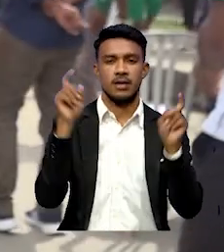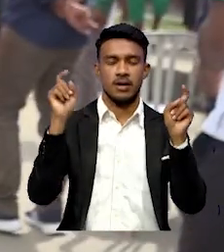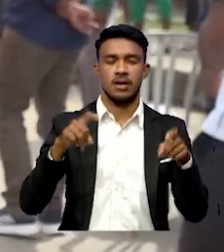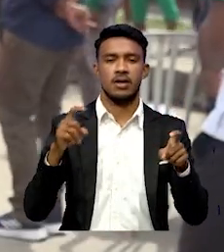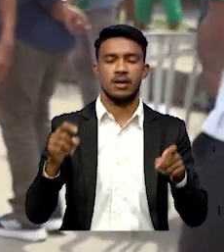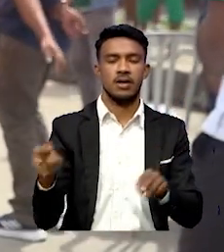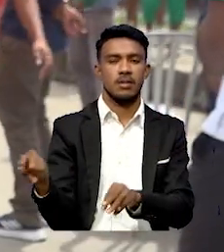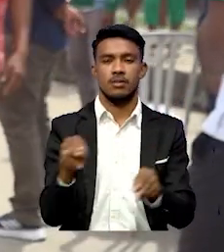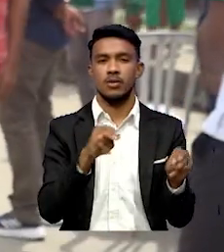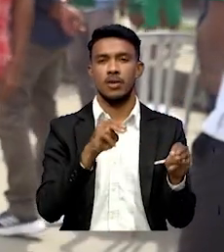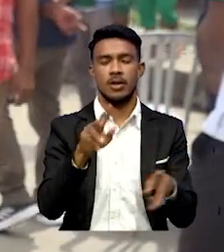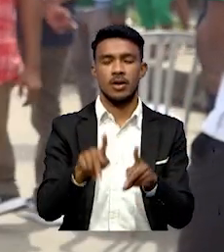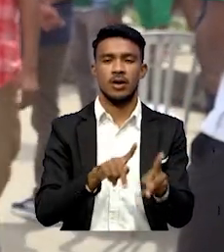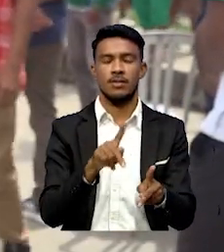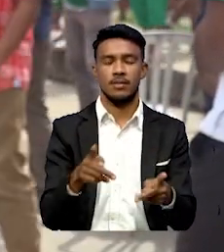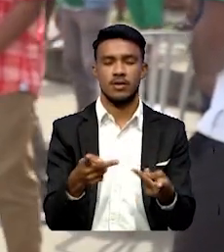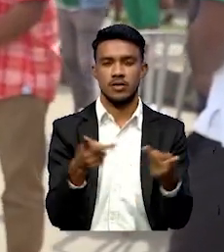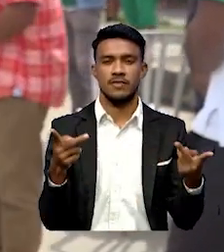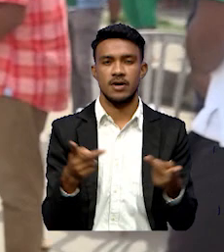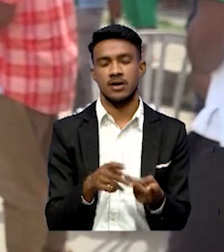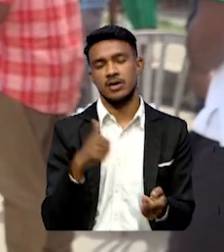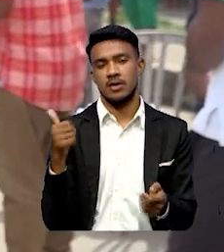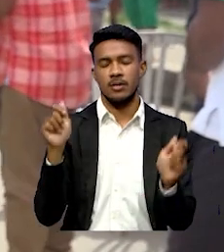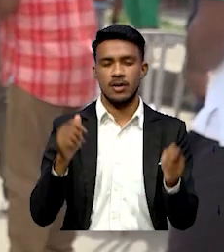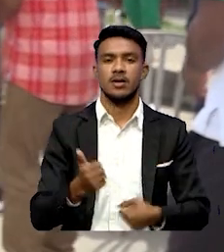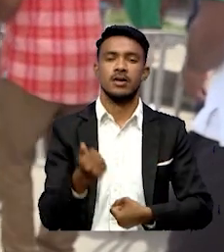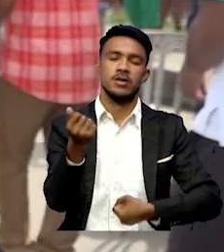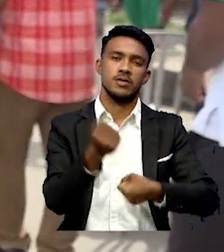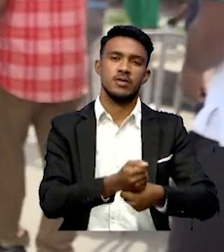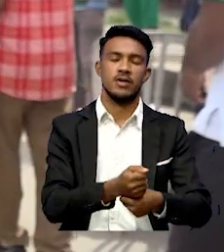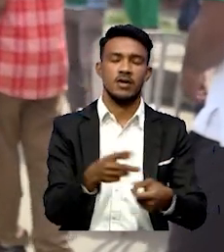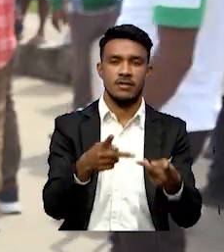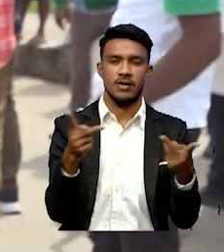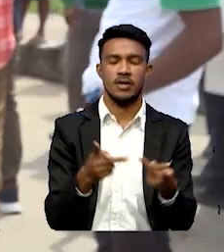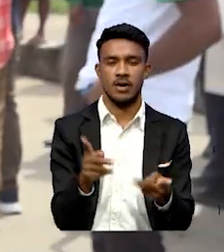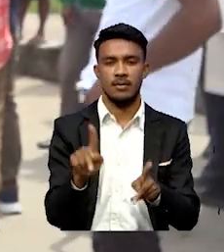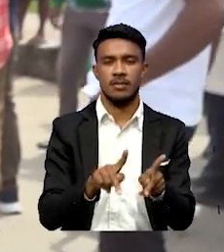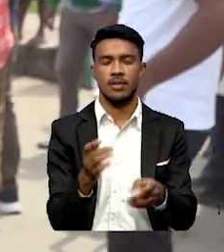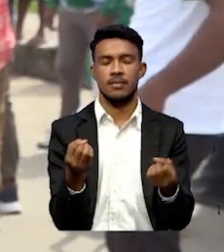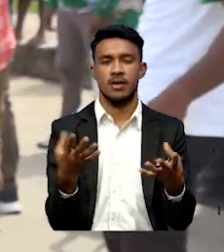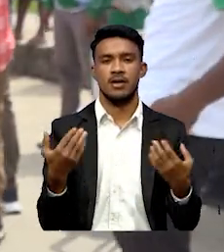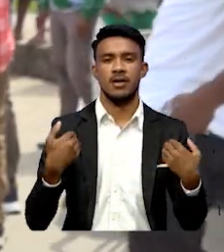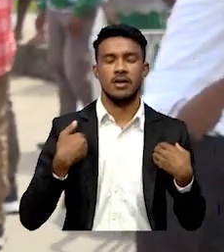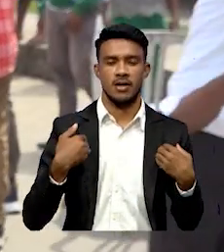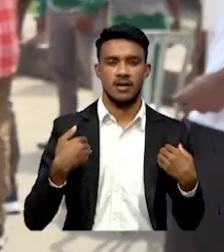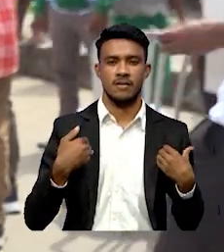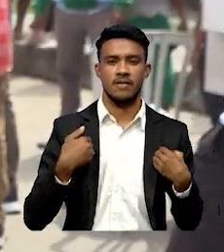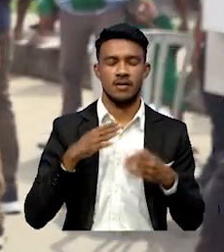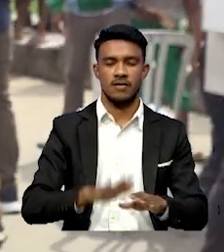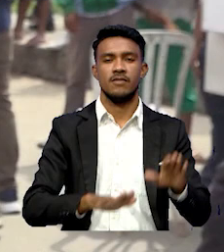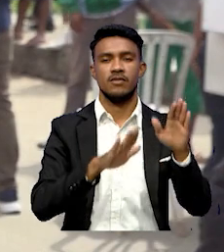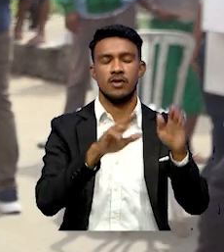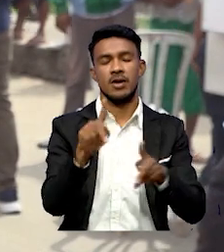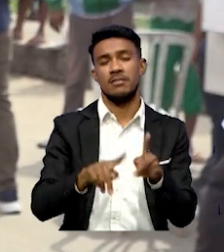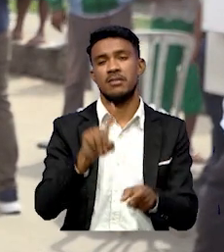mudar para o pessoal balo, se parte em balo, mas eu apoio para a parte em cima, mas é uma concentra barak. Ia área rural será pessoal ir à